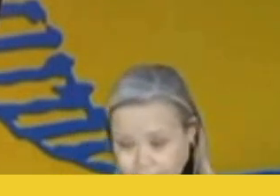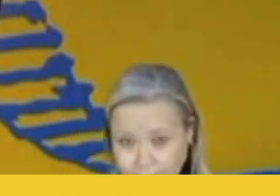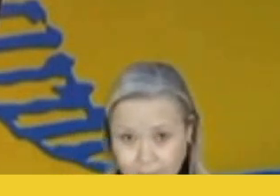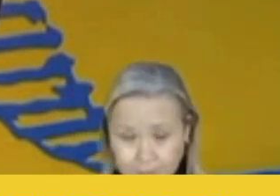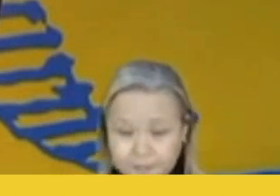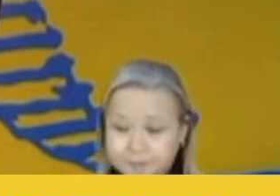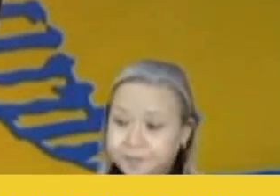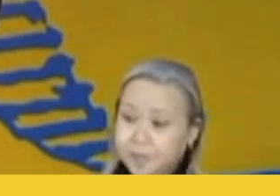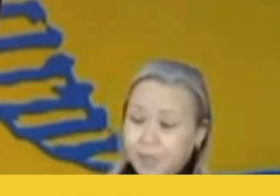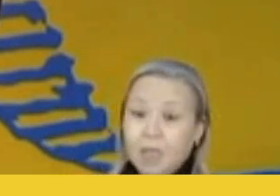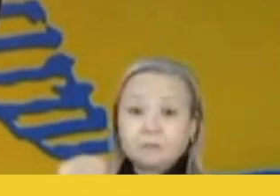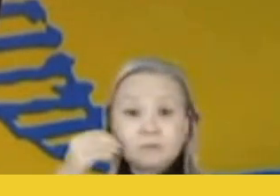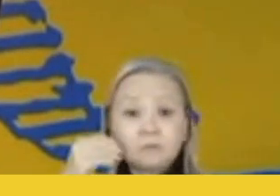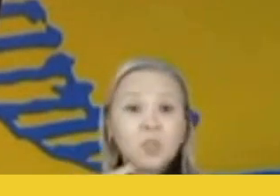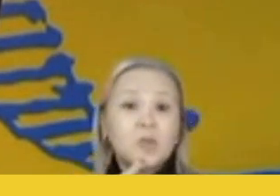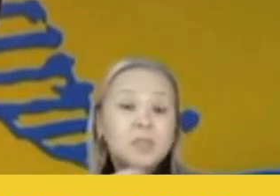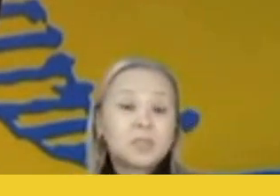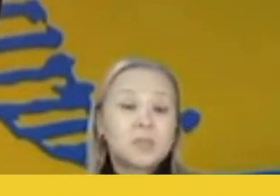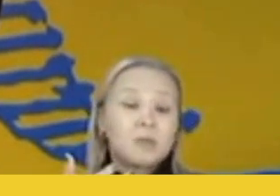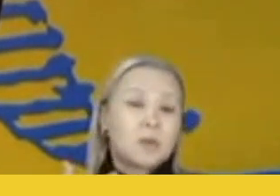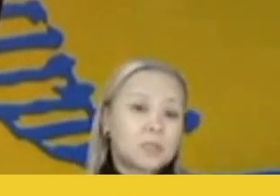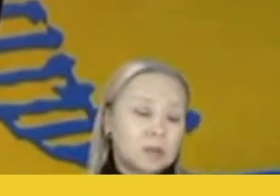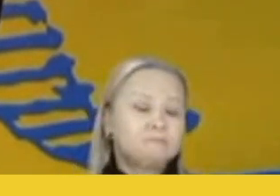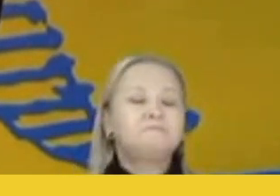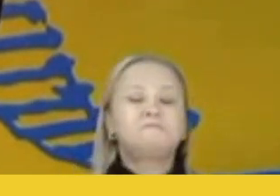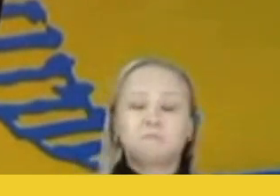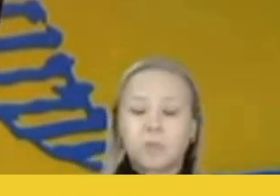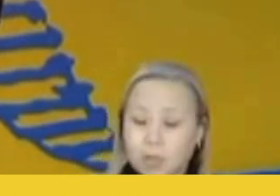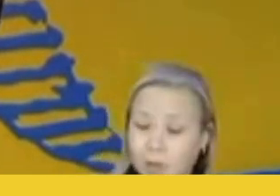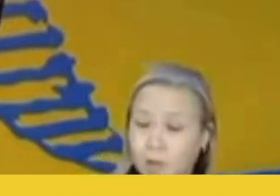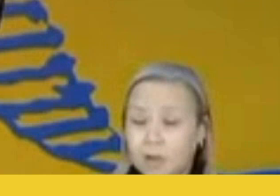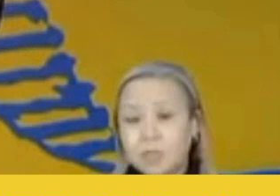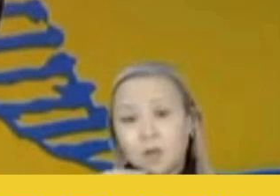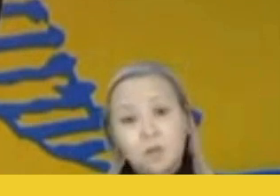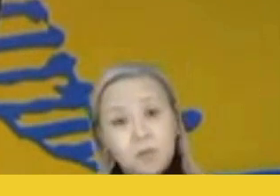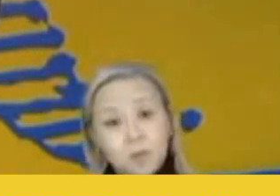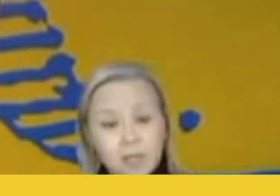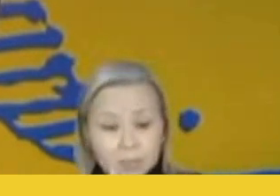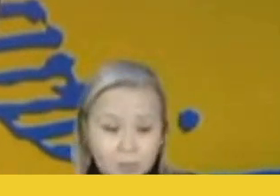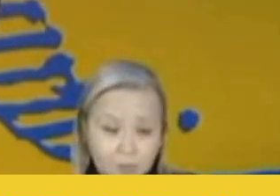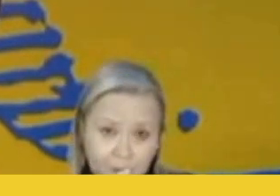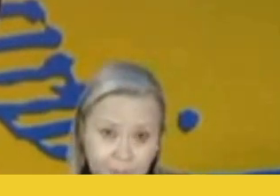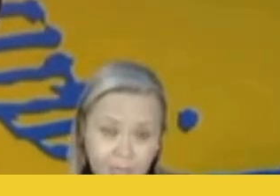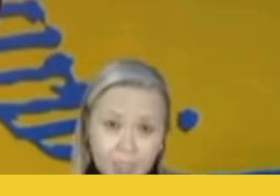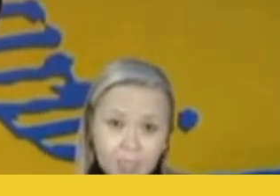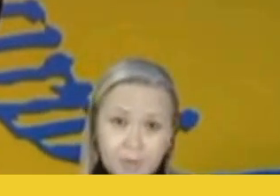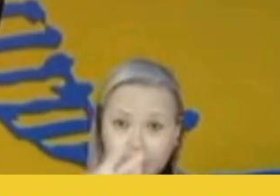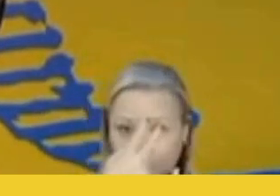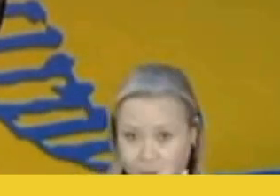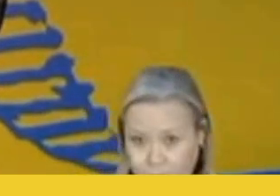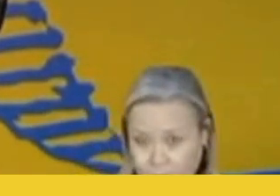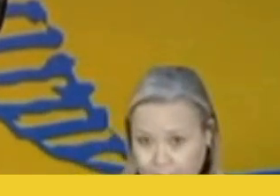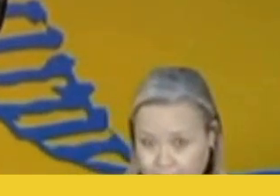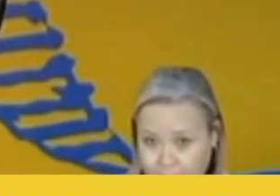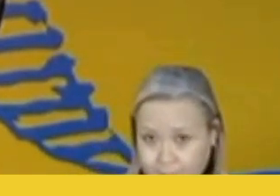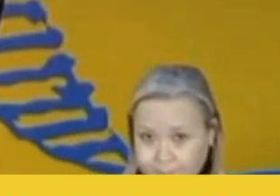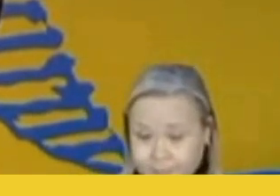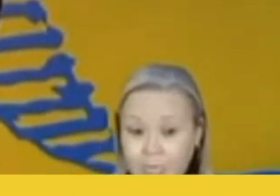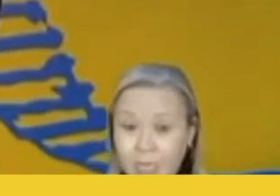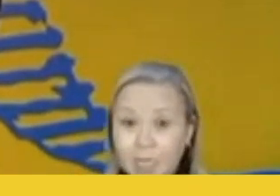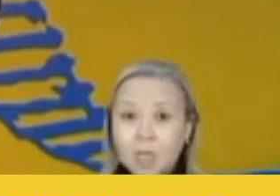Nacional, porque nós temos agora o debate sobre a PEC e o debate sobre o orçamento de 2023. E nós estamos